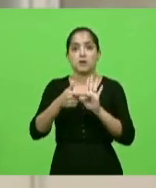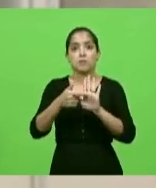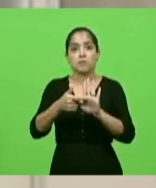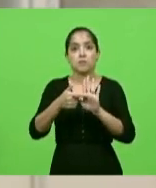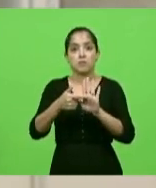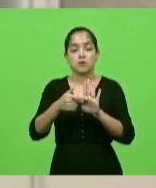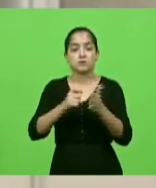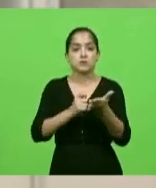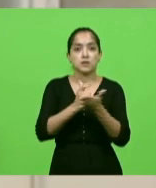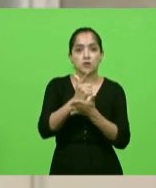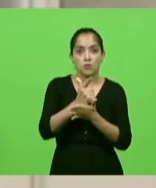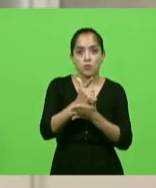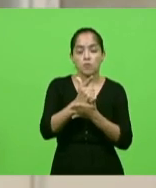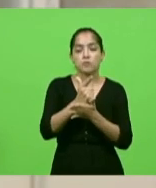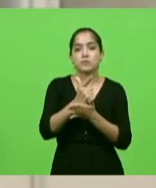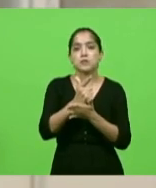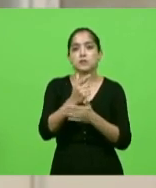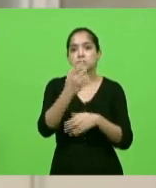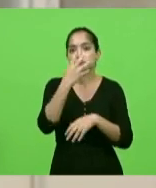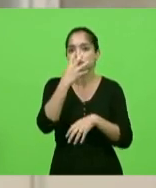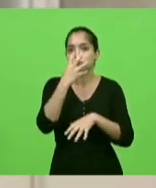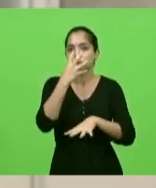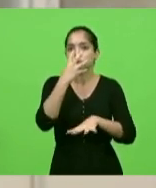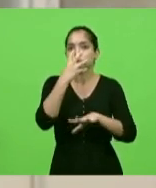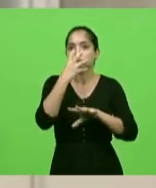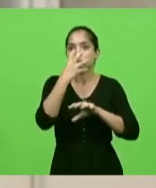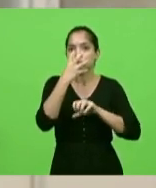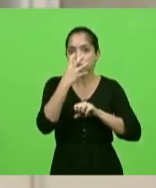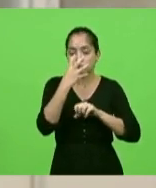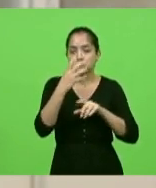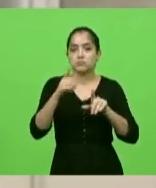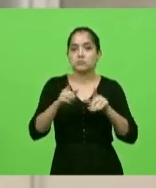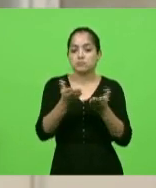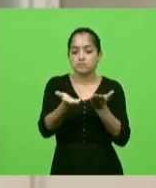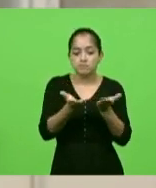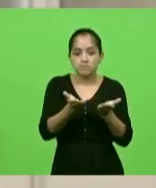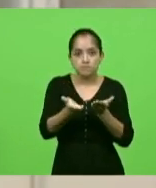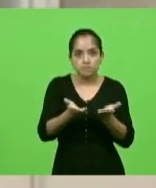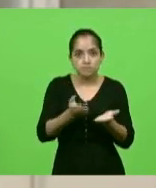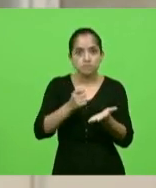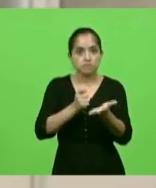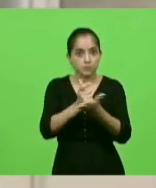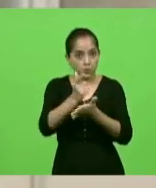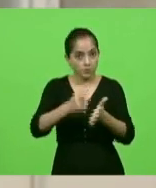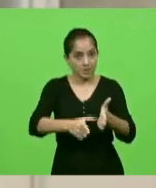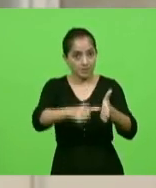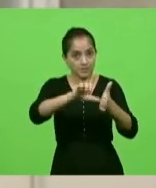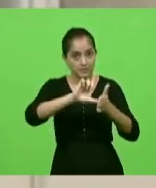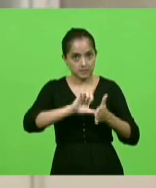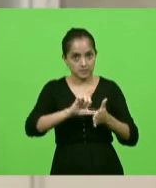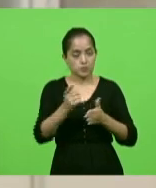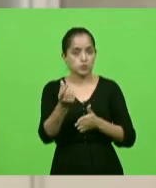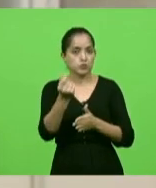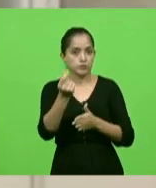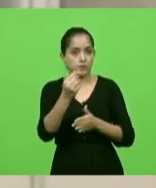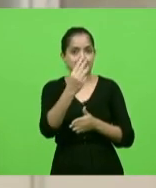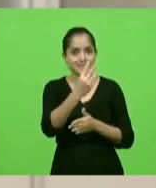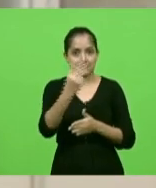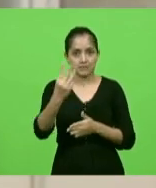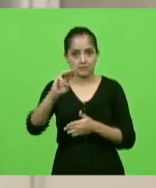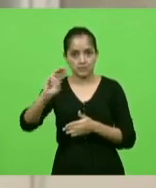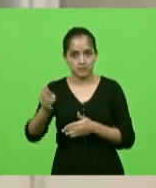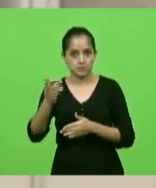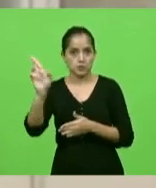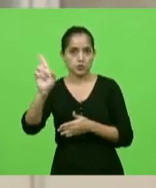evidenciam que a compra dos respiradores por dispensa de licitação com pagamento antecipado do valor de